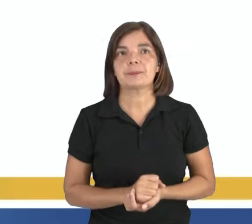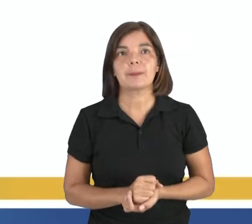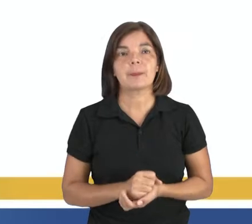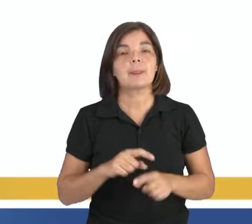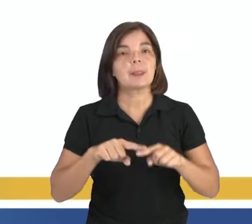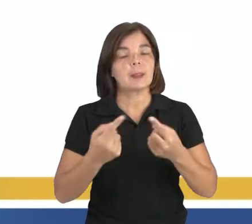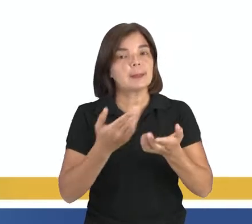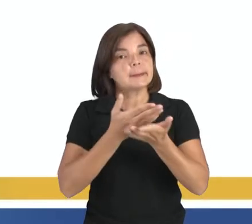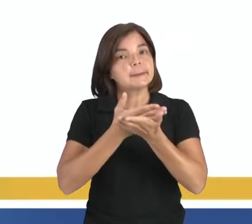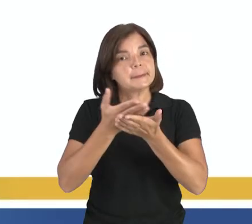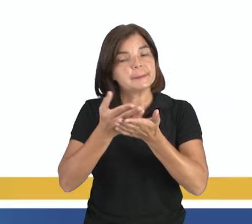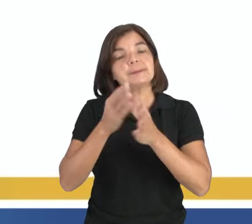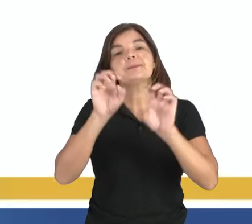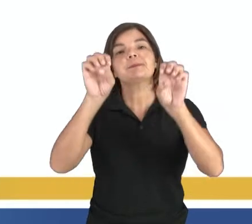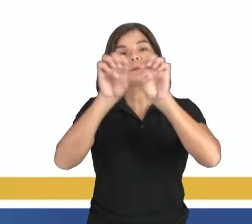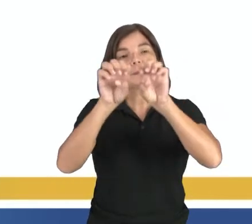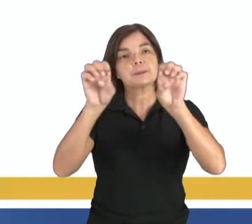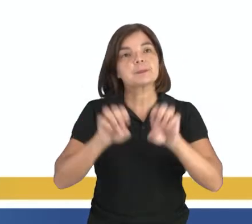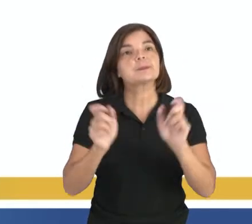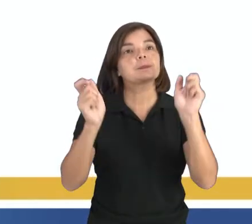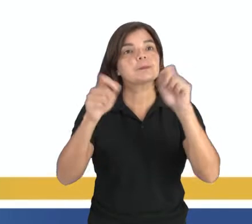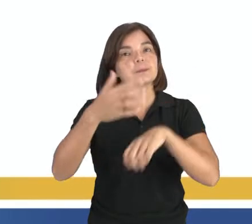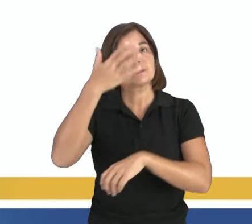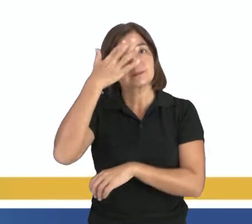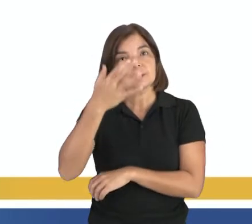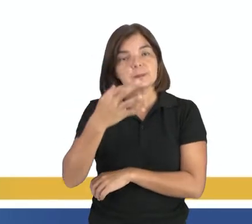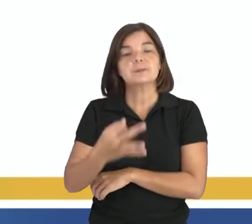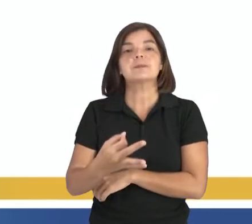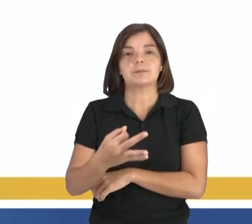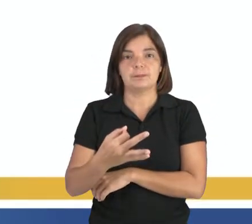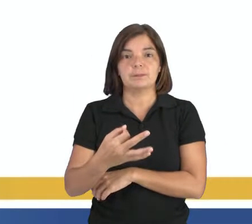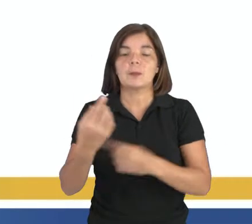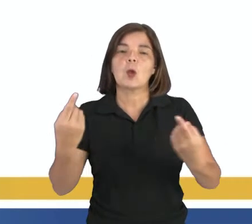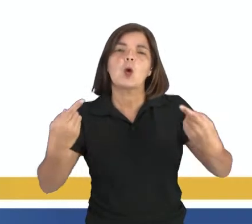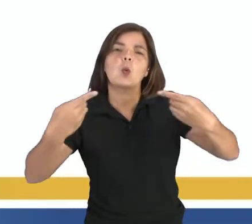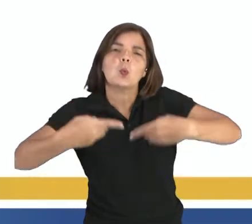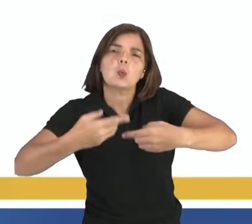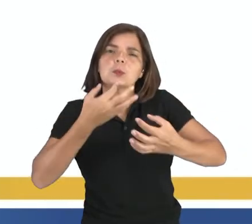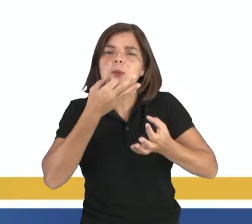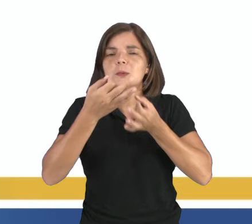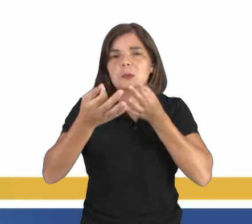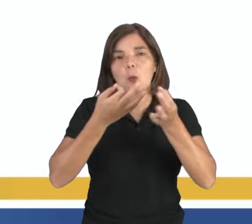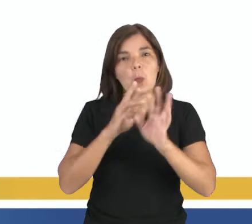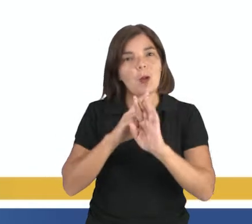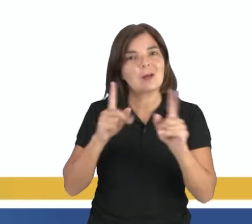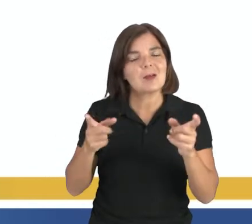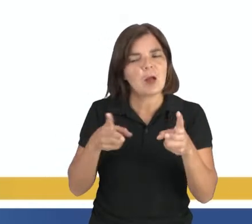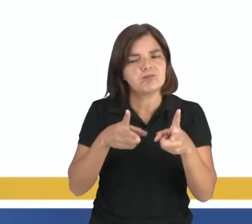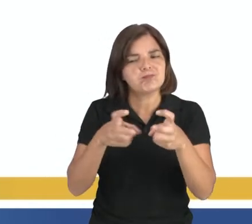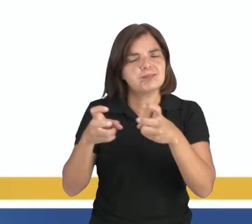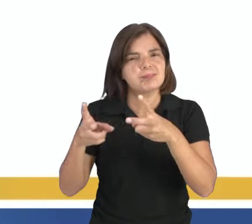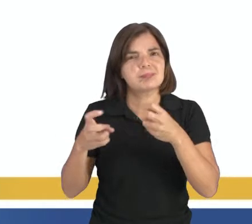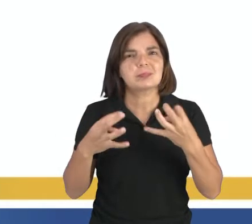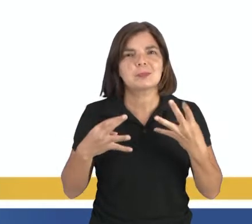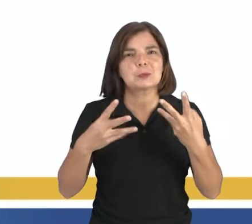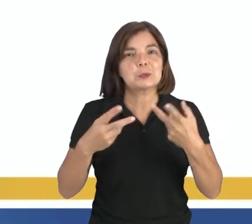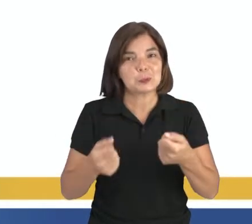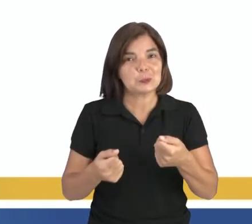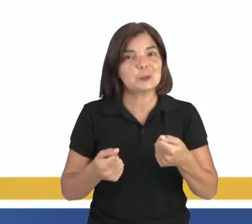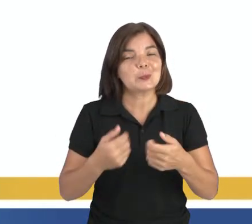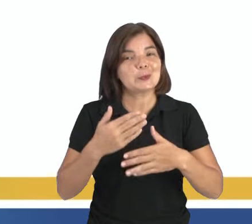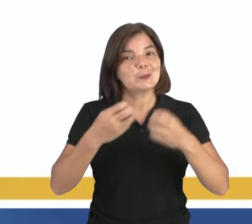Diante dessa estrutura, podemos afirmar que a contra-argumentação é explorada sobretudo